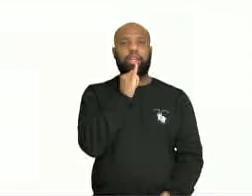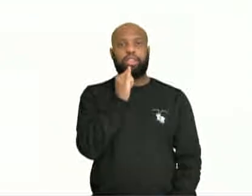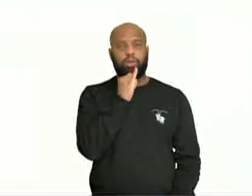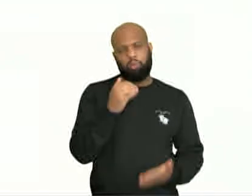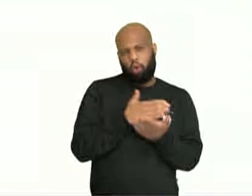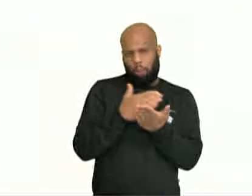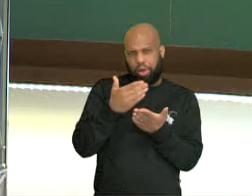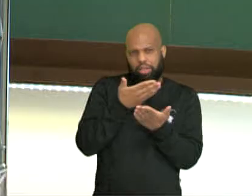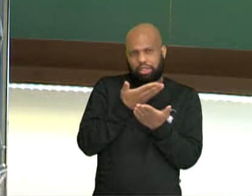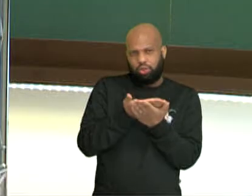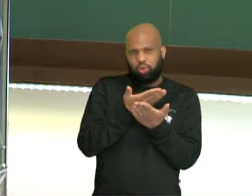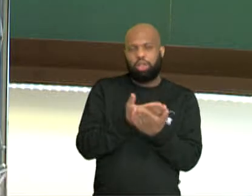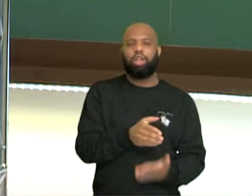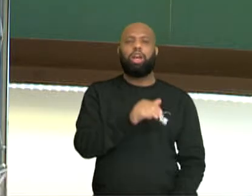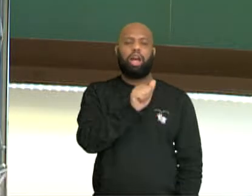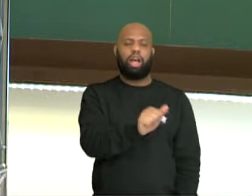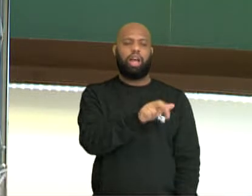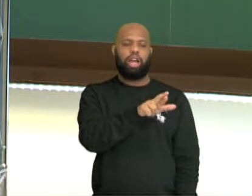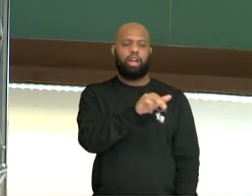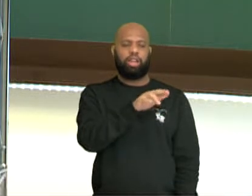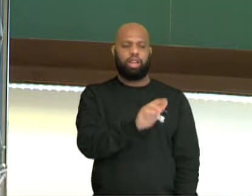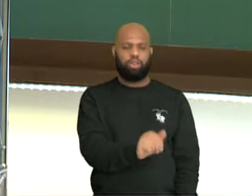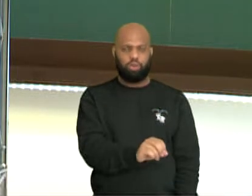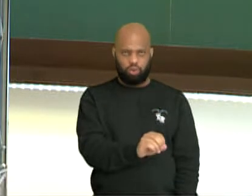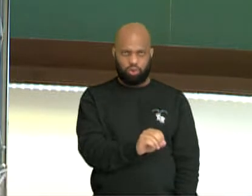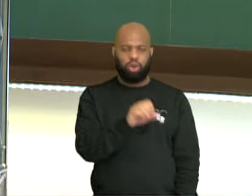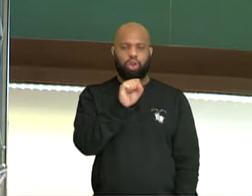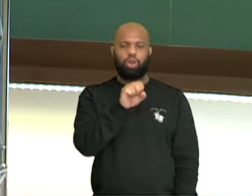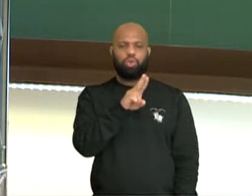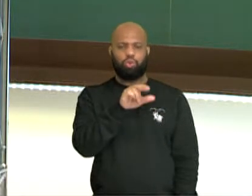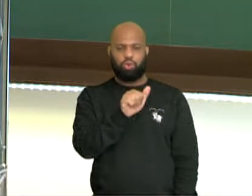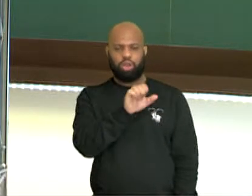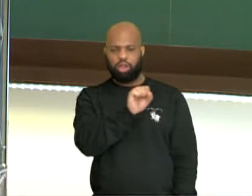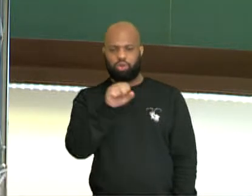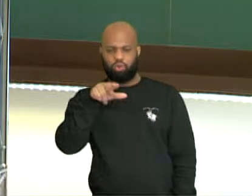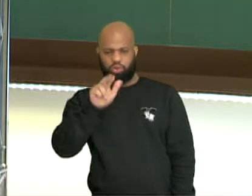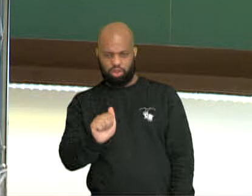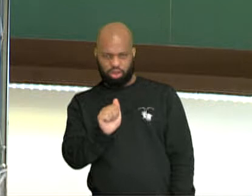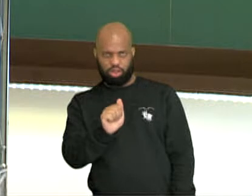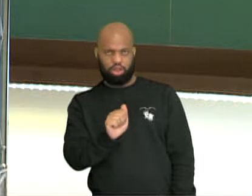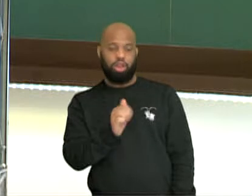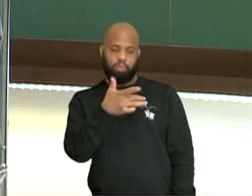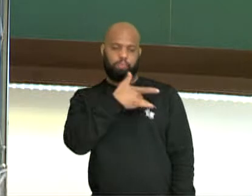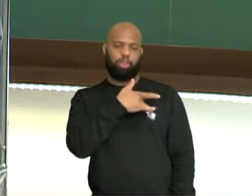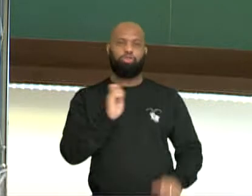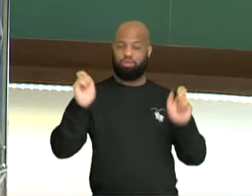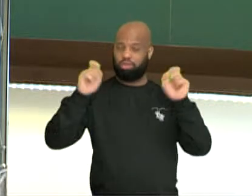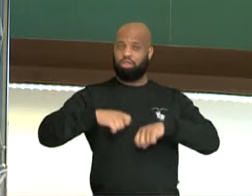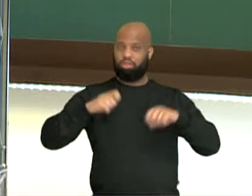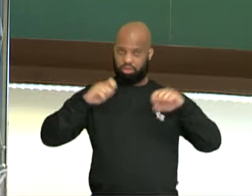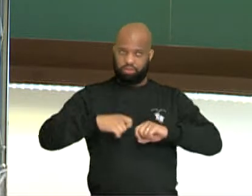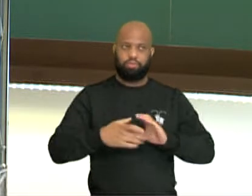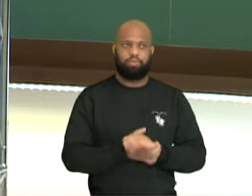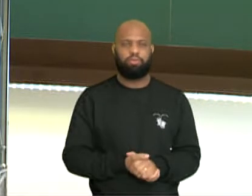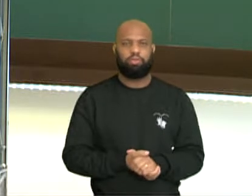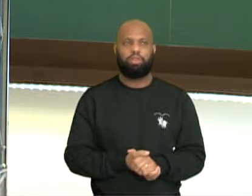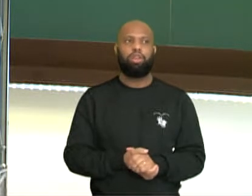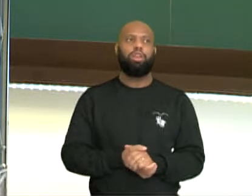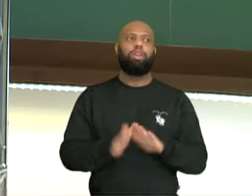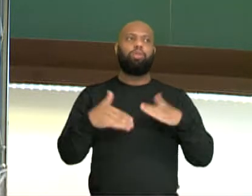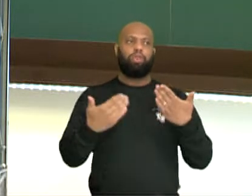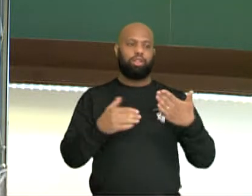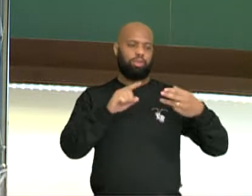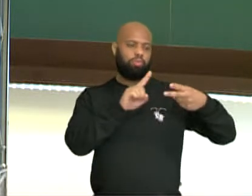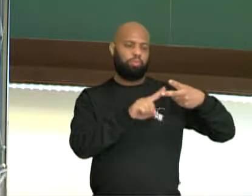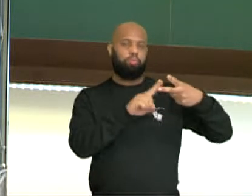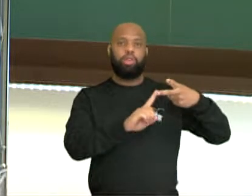Ariano Suassuna, que é uma obra leve, gostosa de ler, né? E fazer o quê? Se apaixonar por elas. Na letra